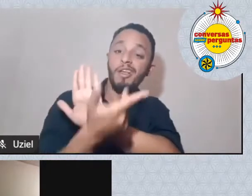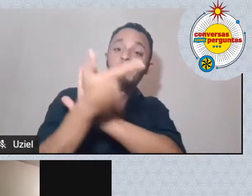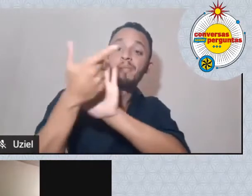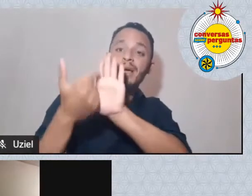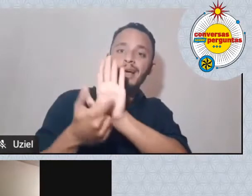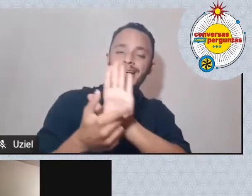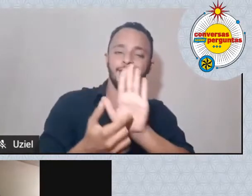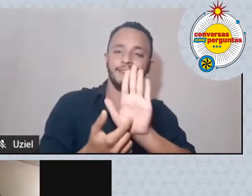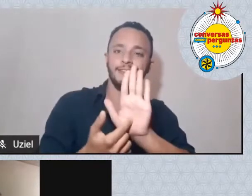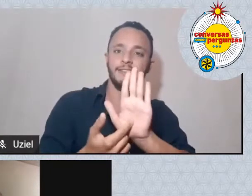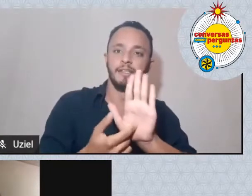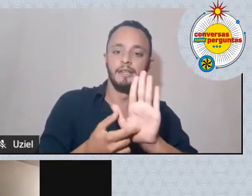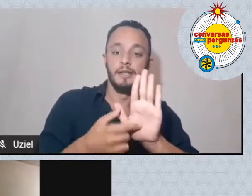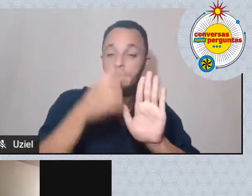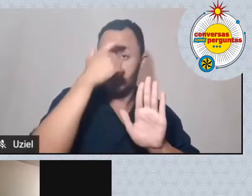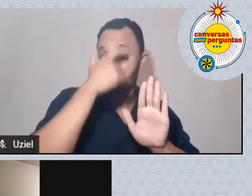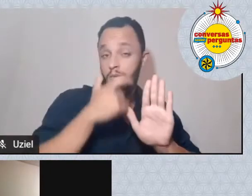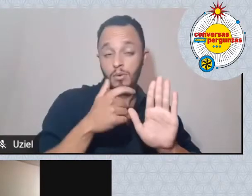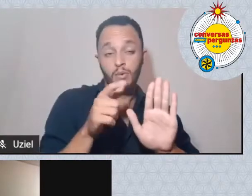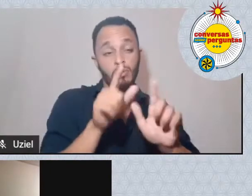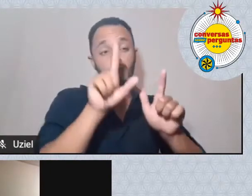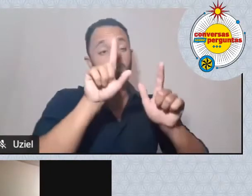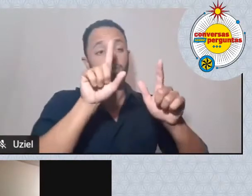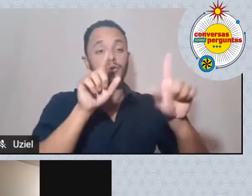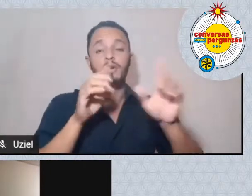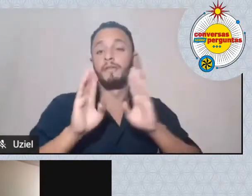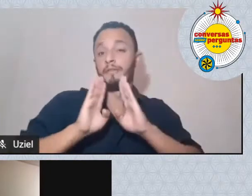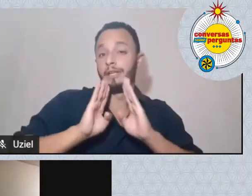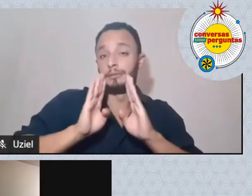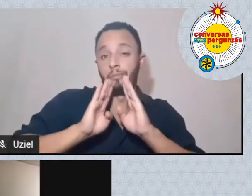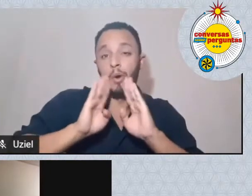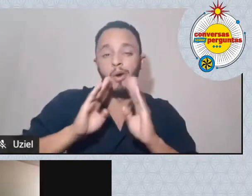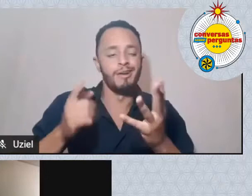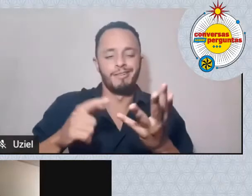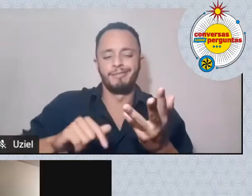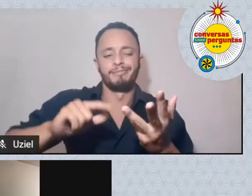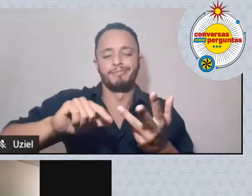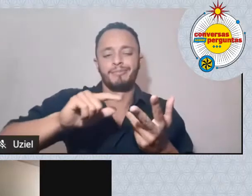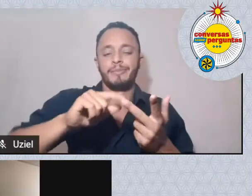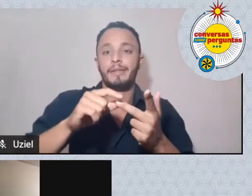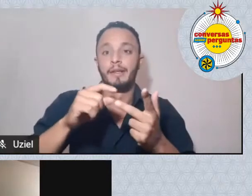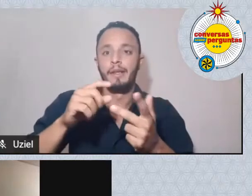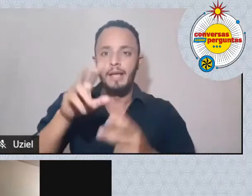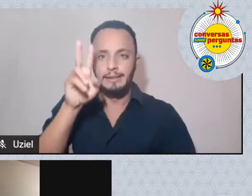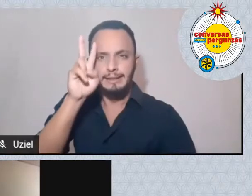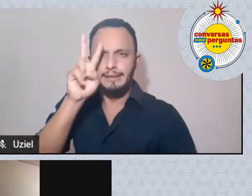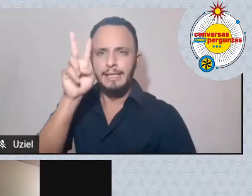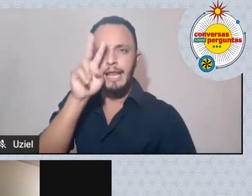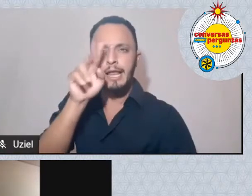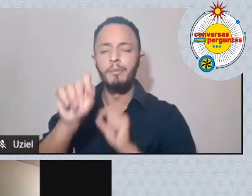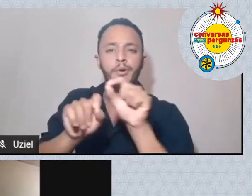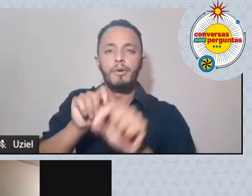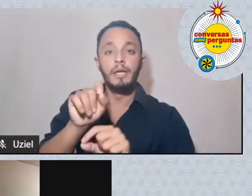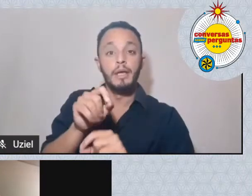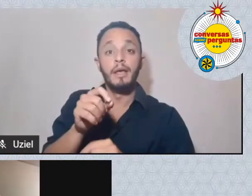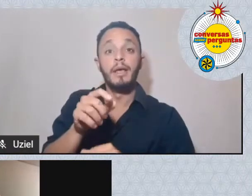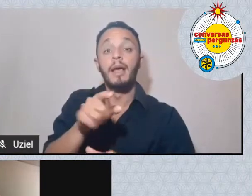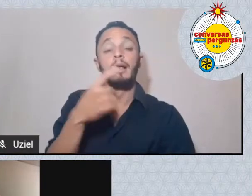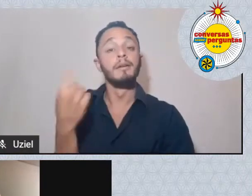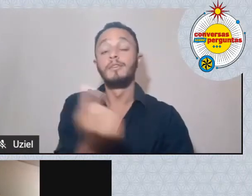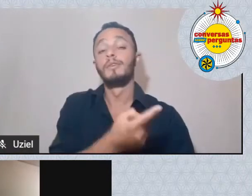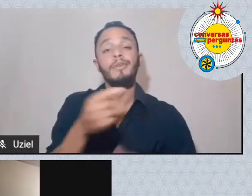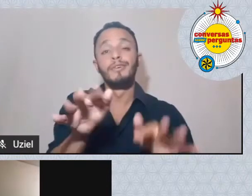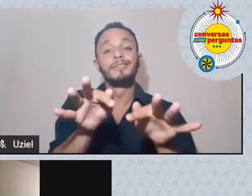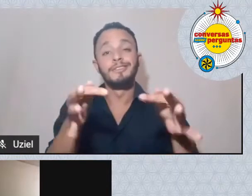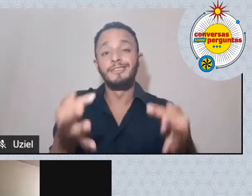personagens, e não pseudônimos no Facebook. Faz lembrar que a gente é muito menos e muito mais do que a gente